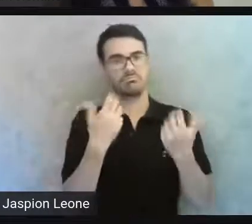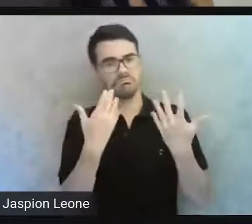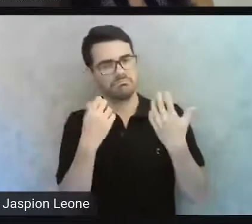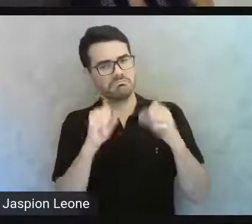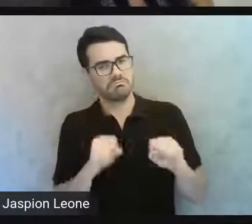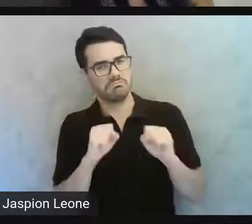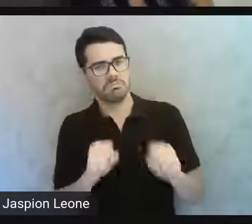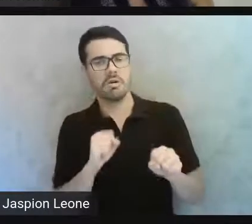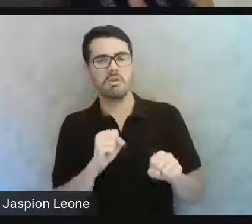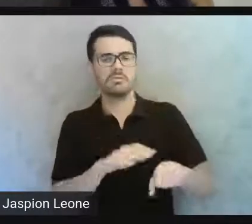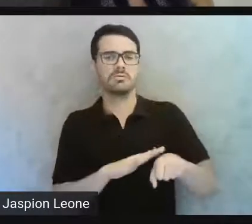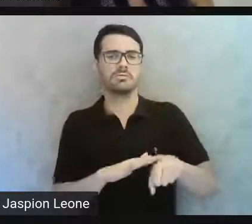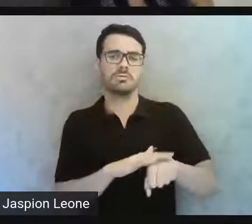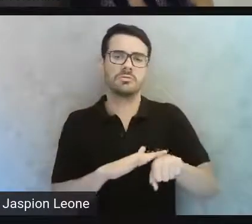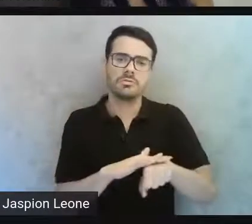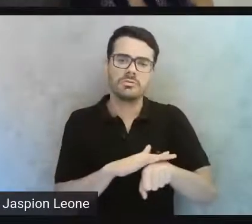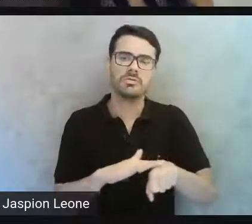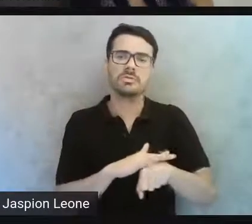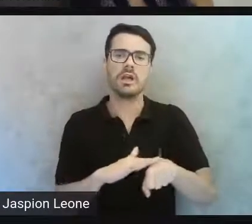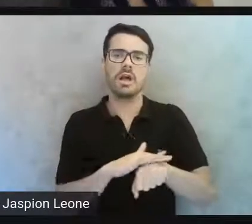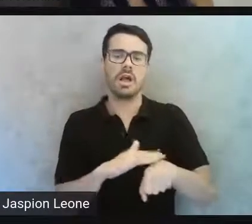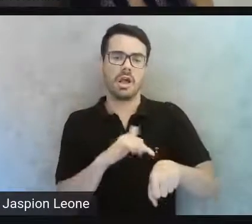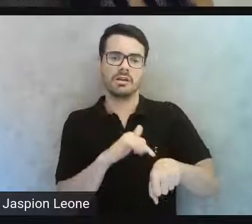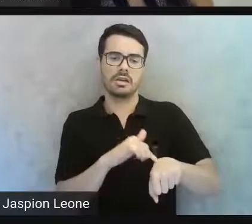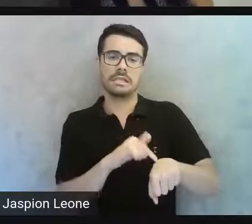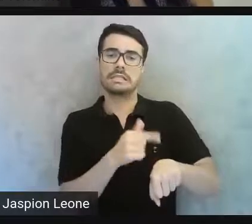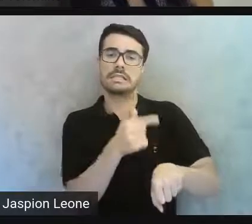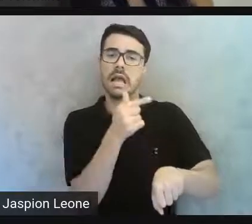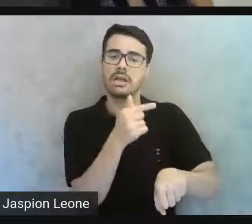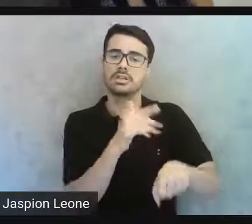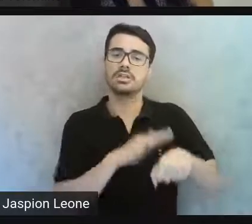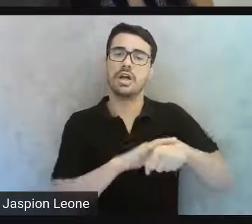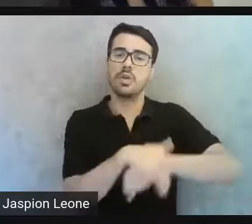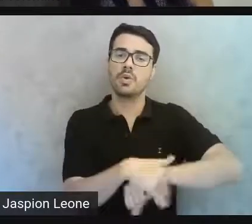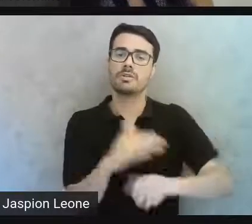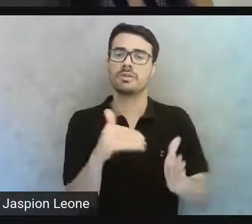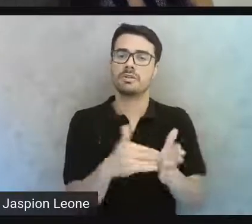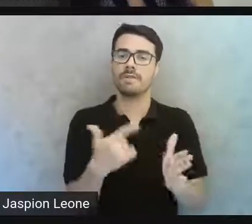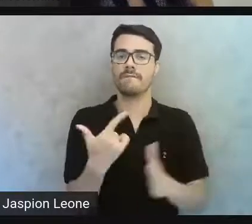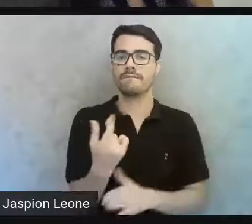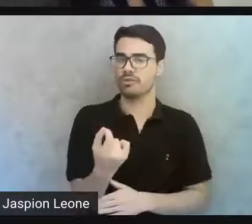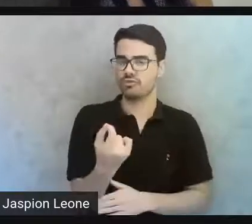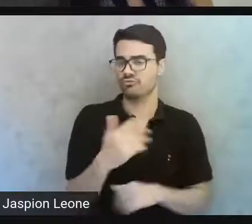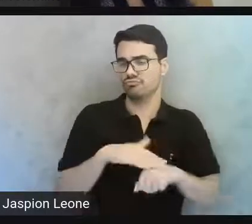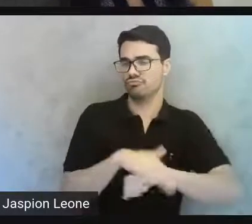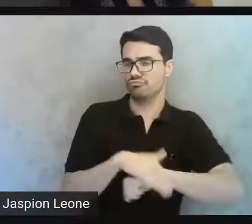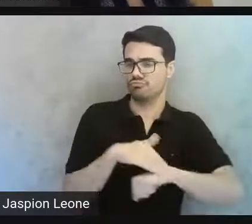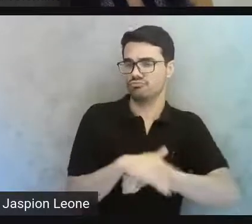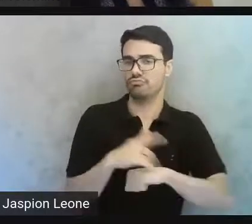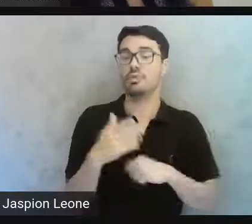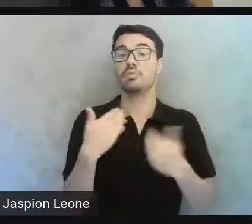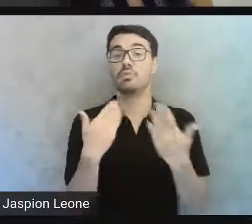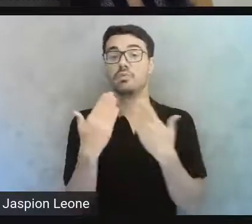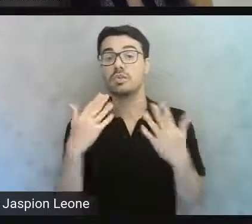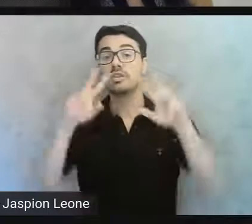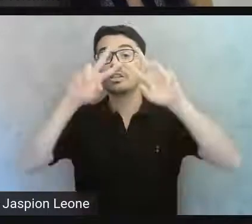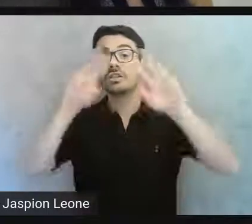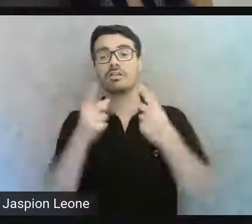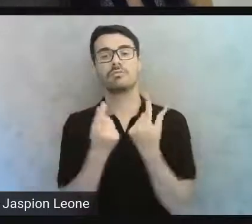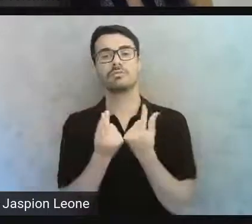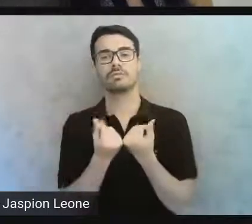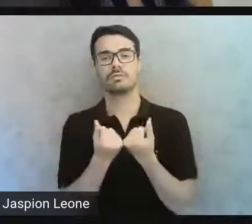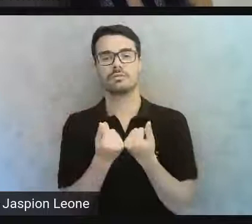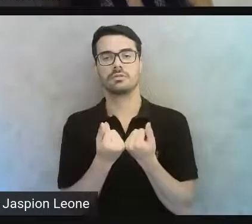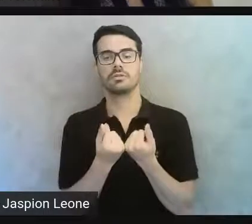marcar às 19 horas, nós vamos conversar de 19 às 20, 19 às 20, sobre dinheiro. E aí a gente marca só aquele momento para conversar. Fora